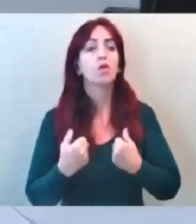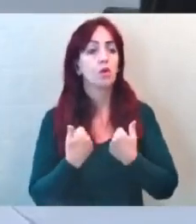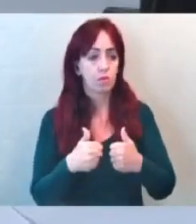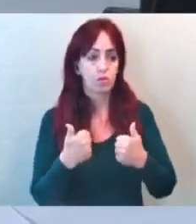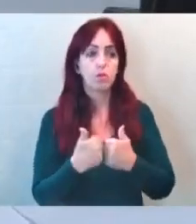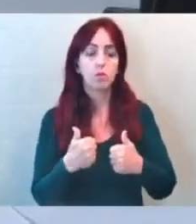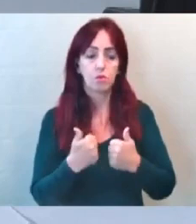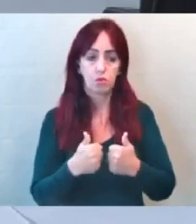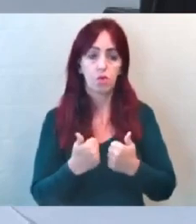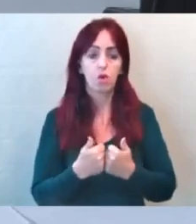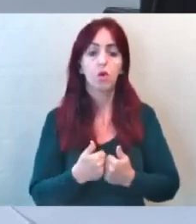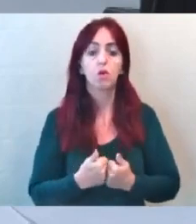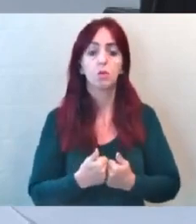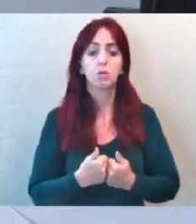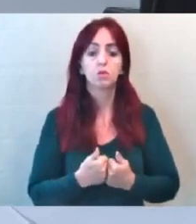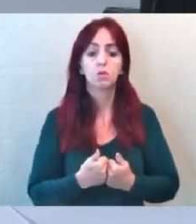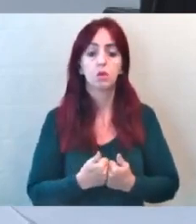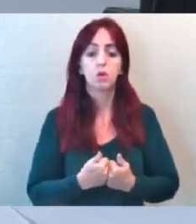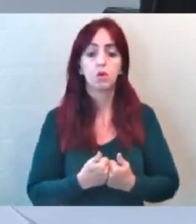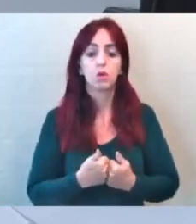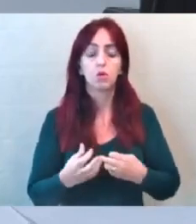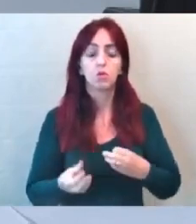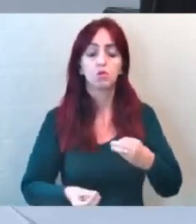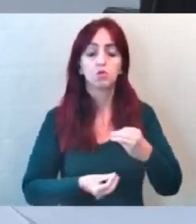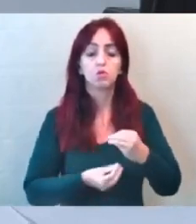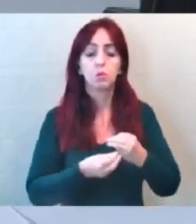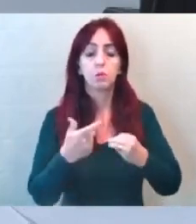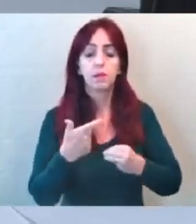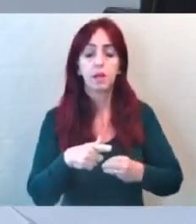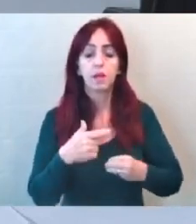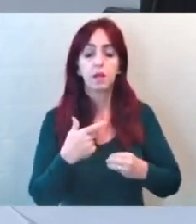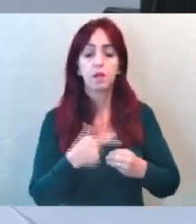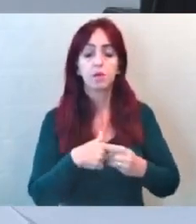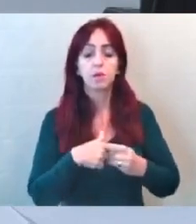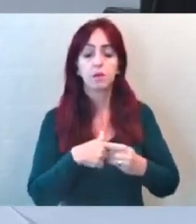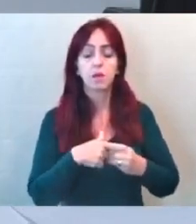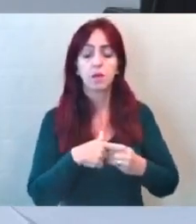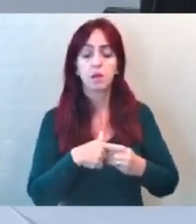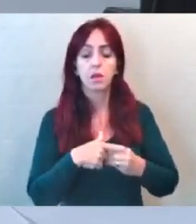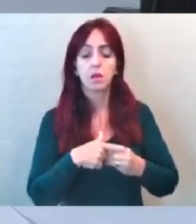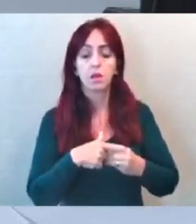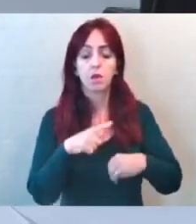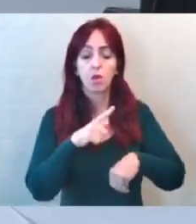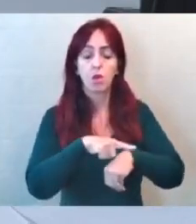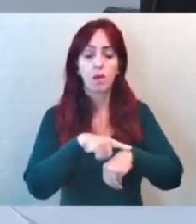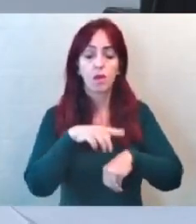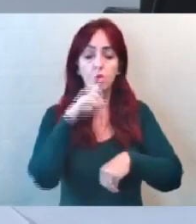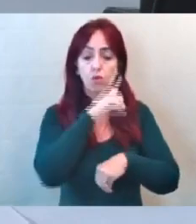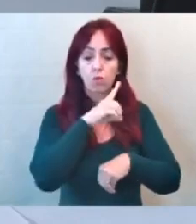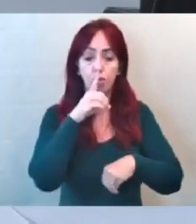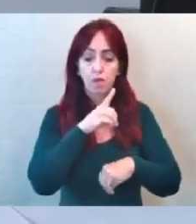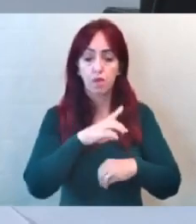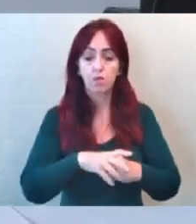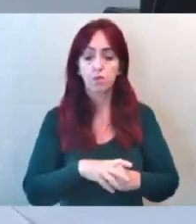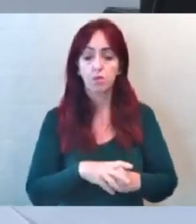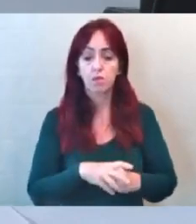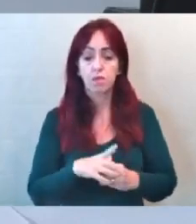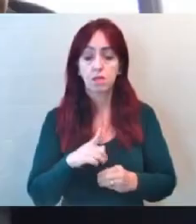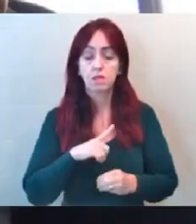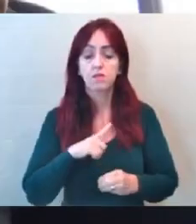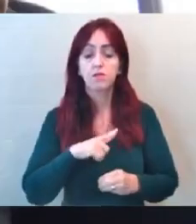aos domingos, vai ser remunerado pela prestação de serviço gratuita no dia 5 e no dia 12 de novembro, dia do Enem.